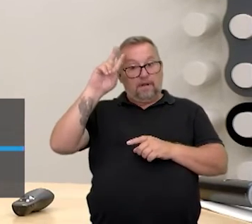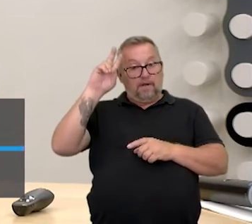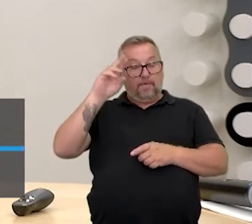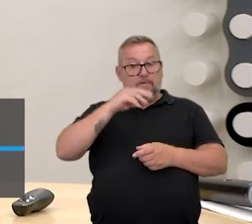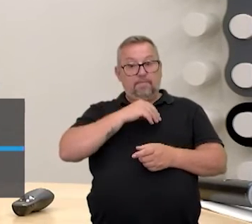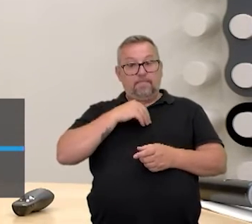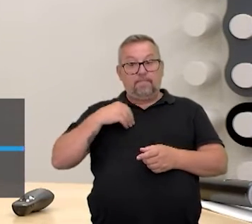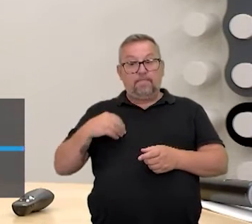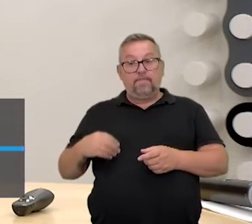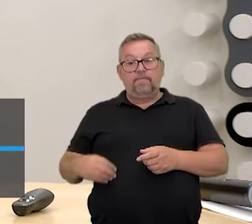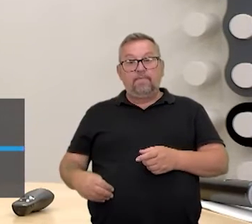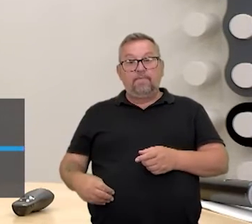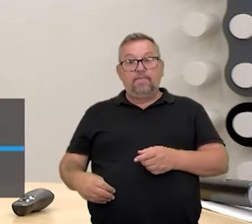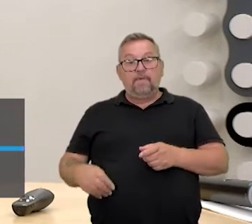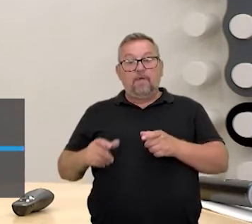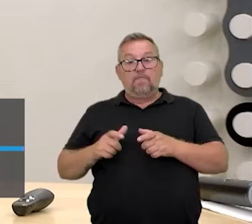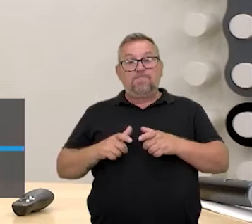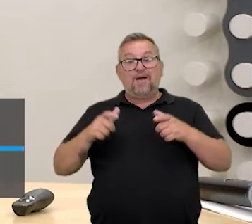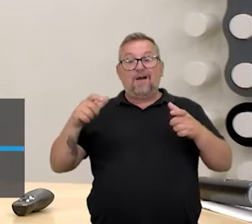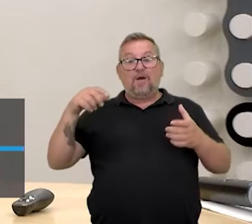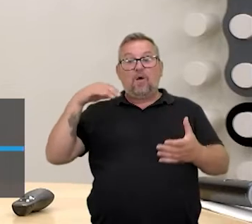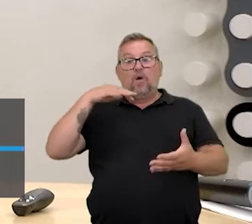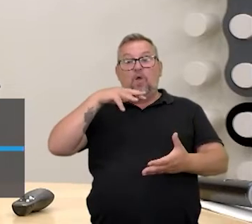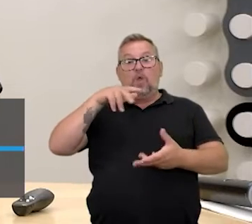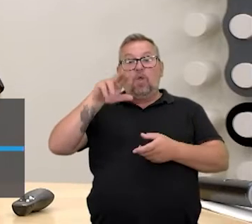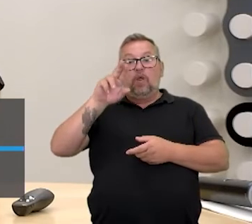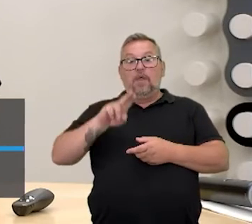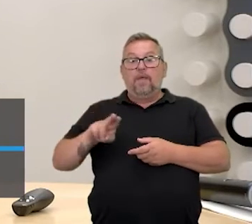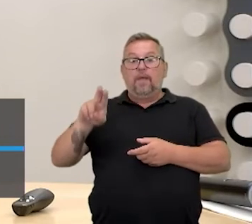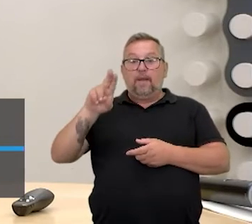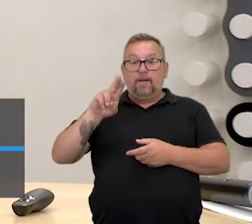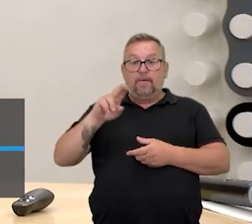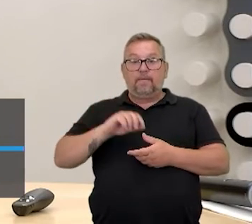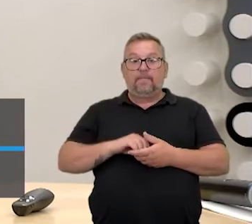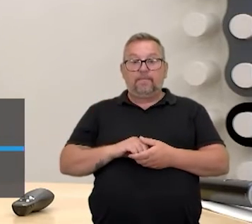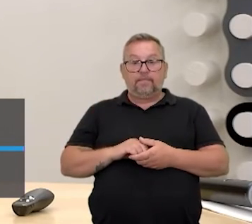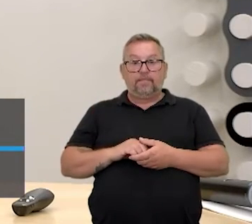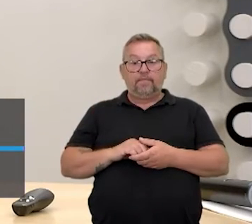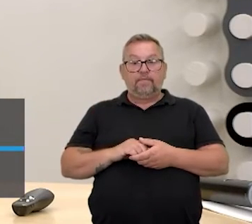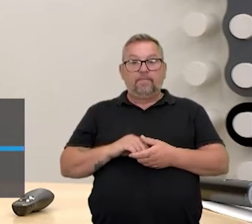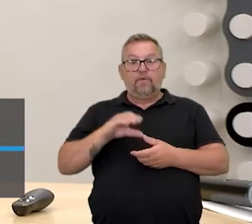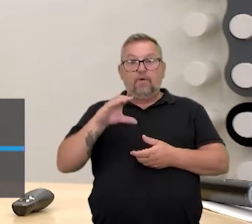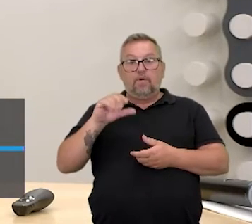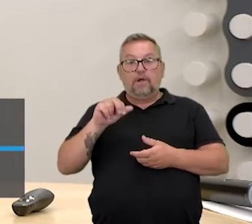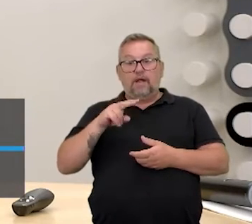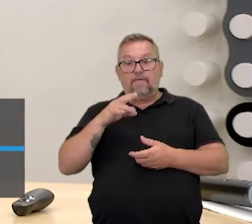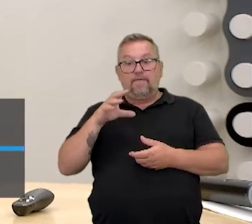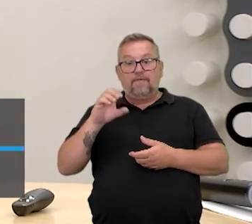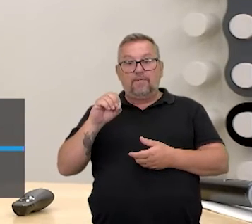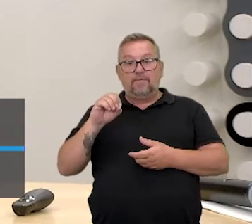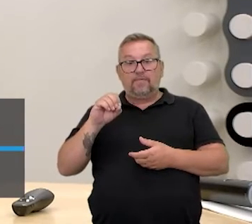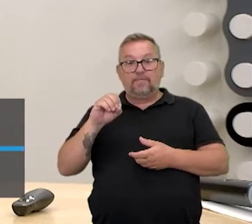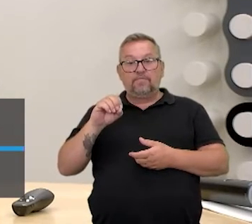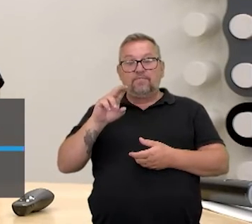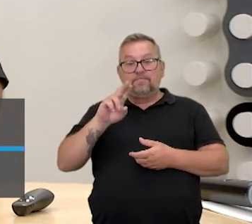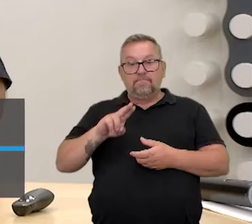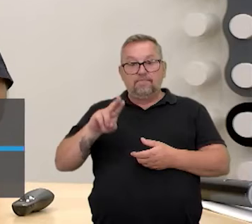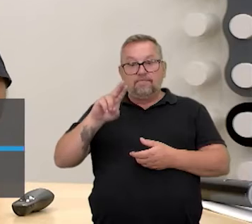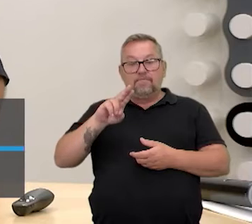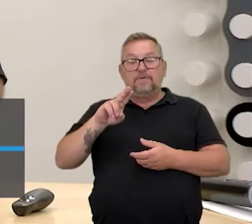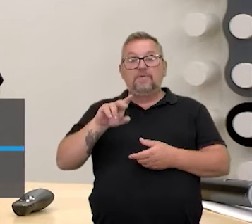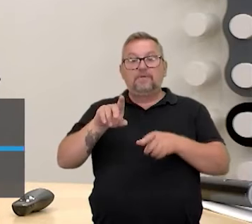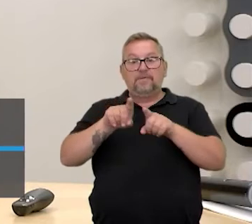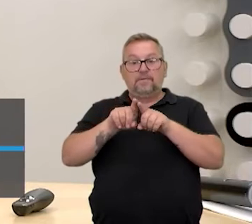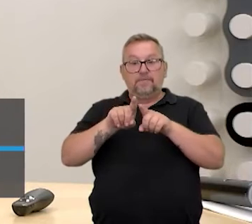maior população do mundo, utiliza boa parte da sua matriz energética do carvão mineral, que usa aí as